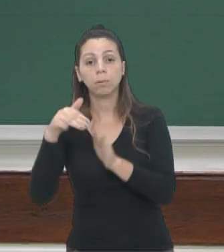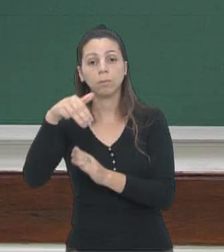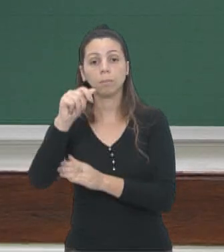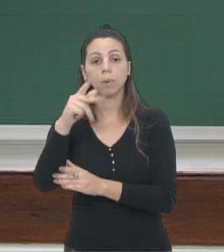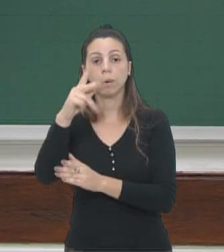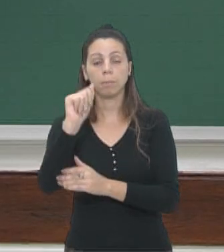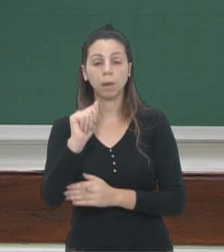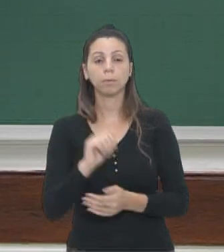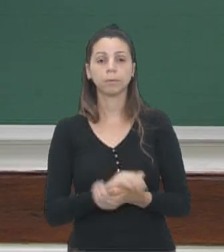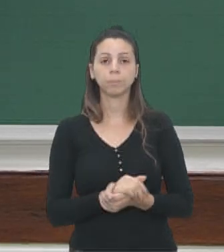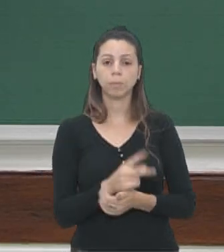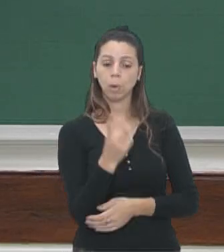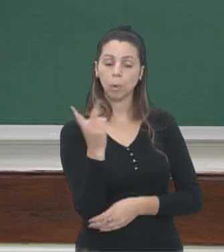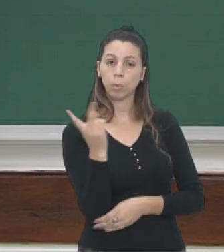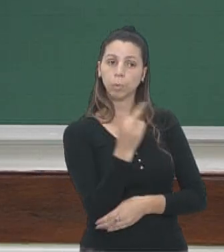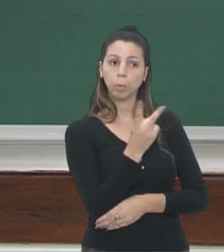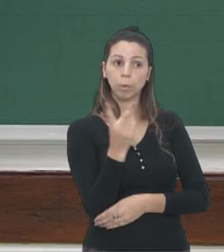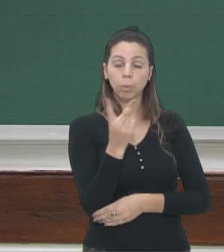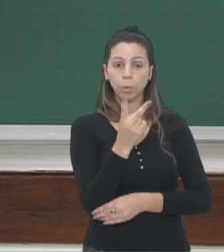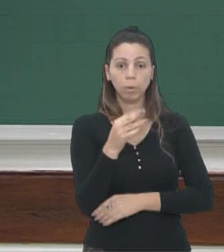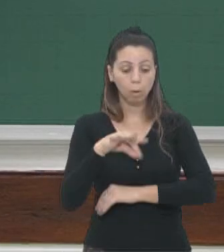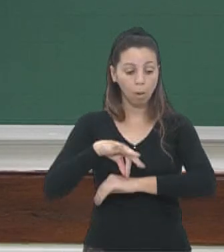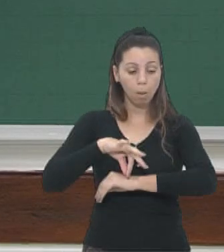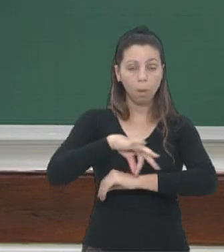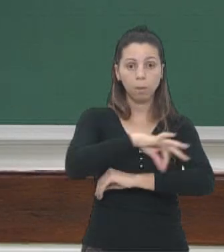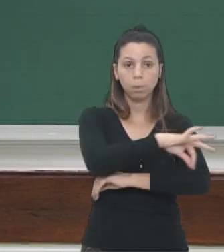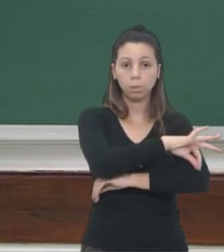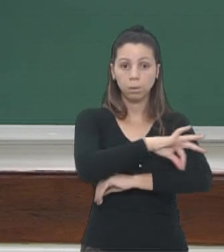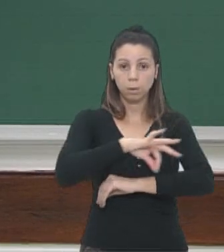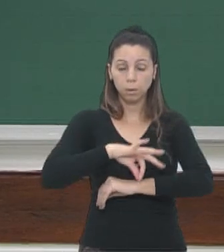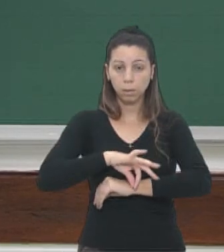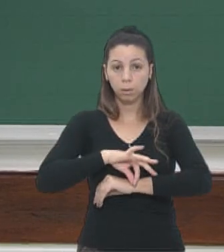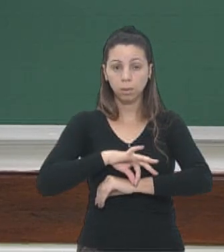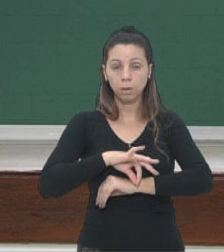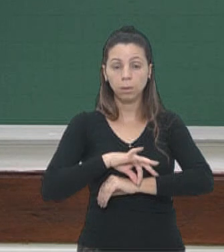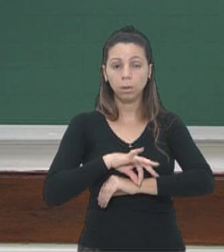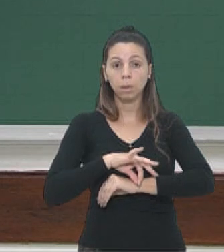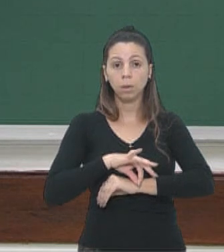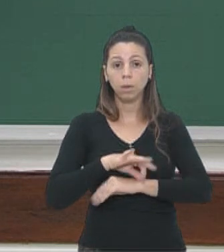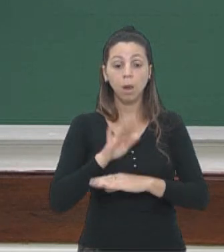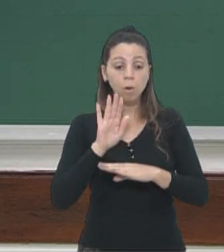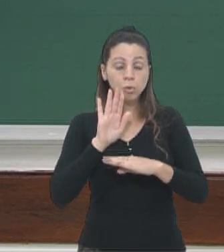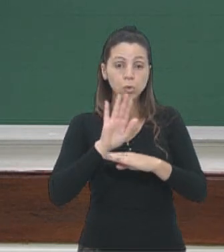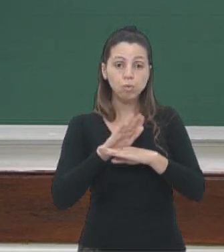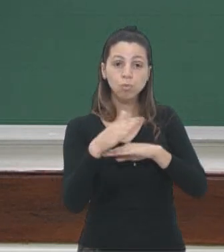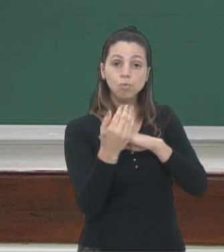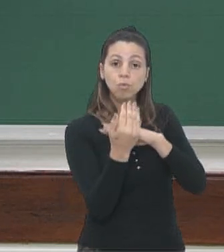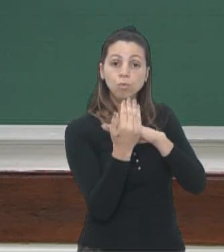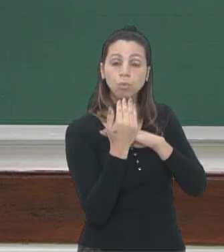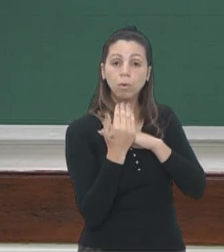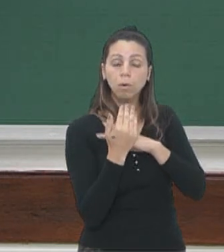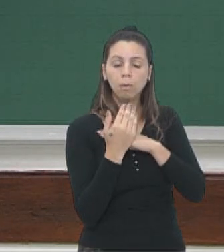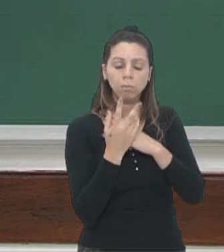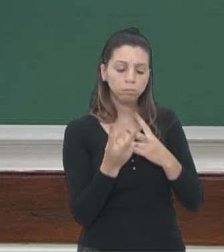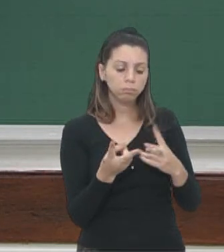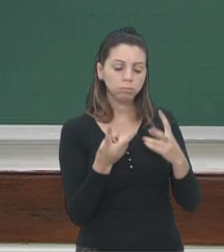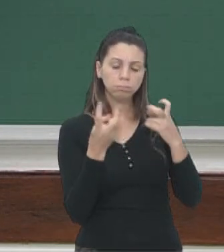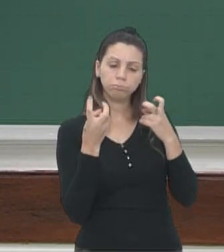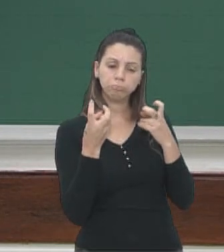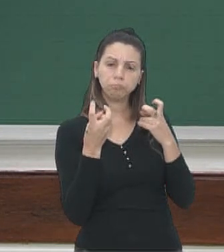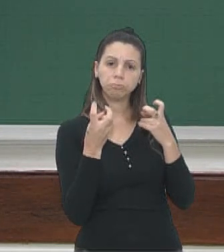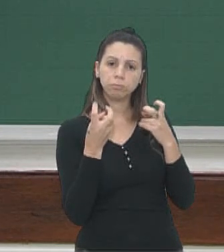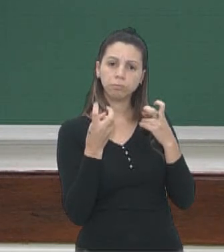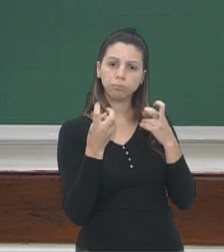gráficas, dessas réguas, desses elementos que possibilitam a gente, possibilitam para nós observarmos um